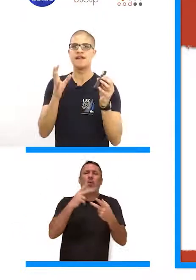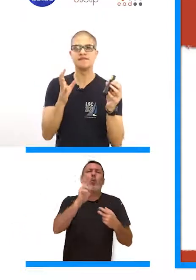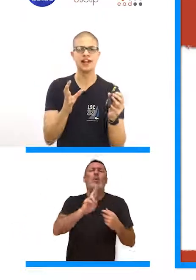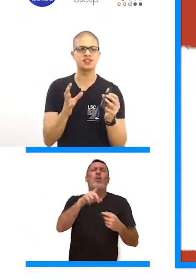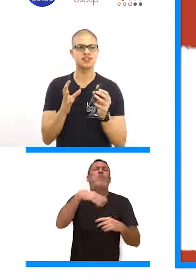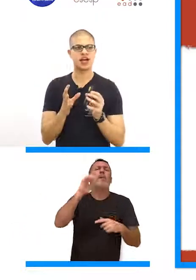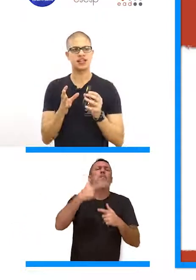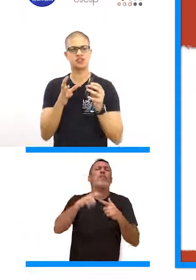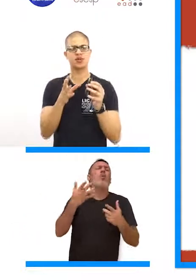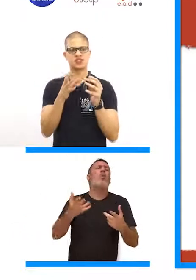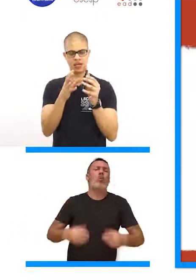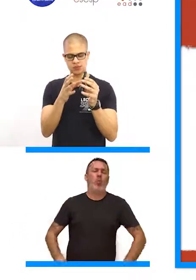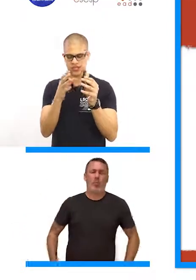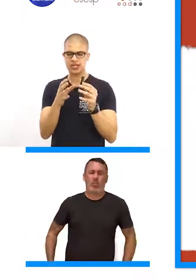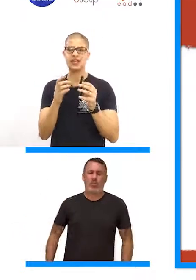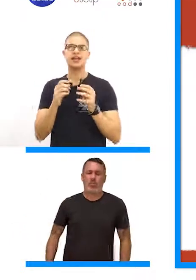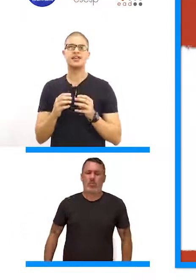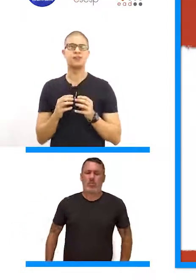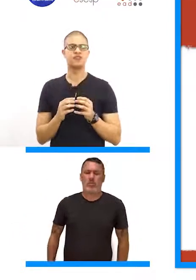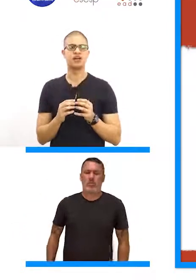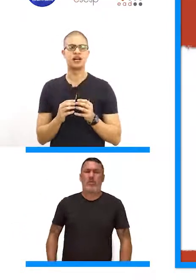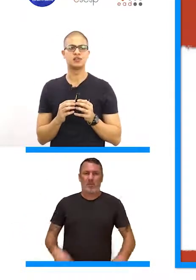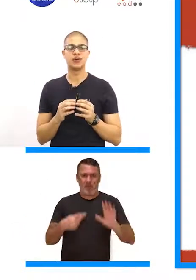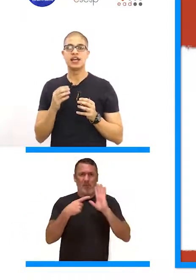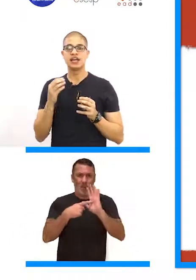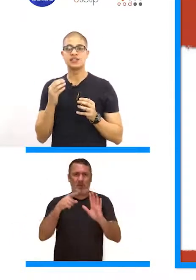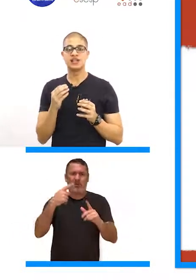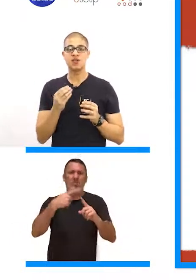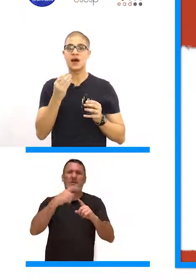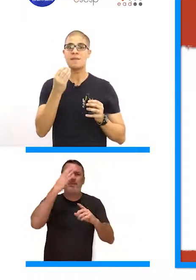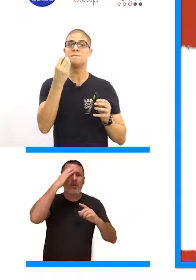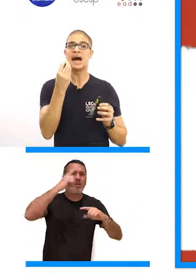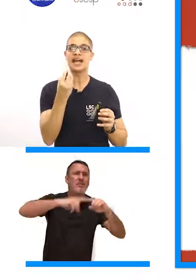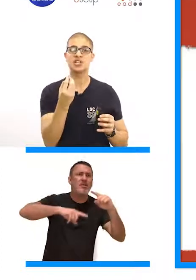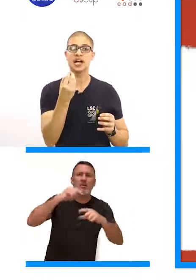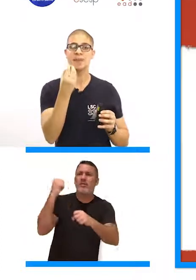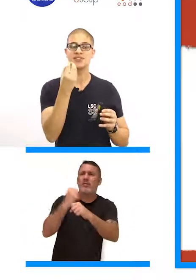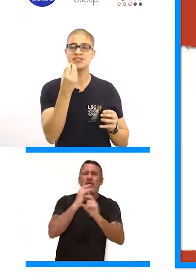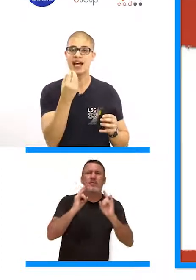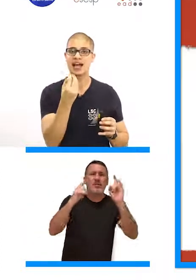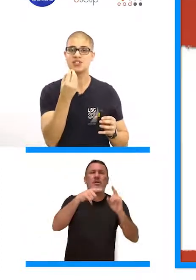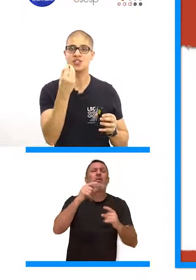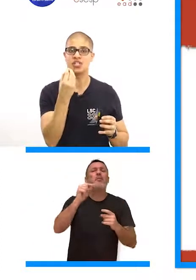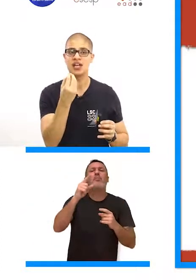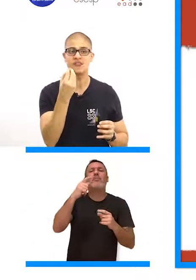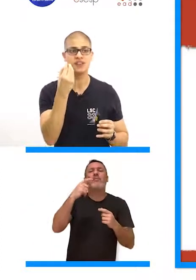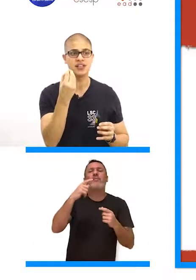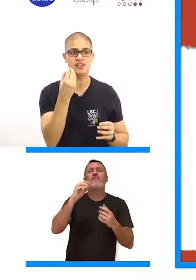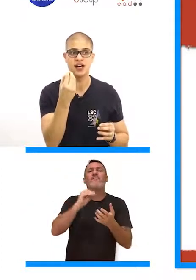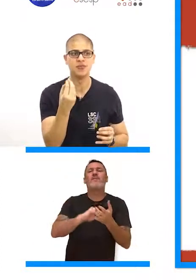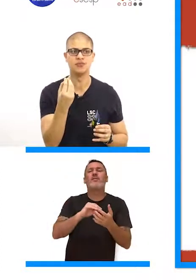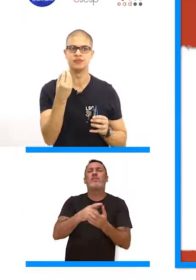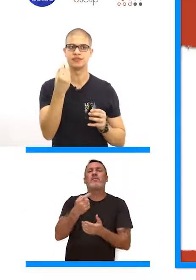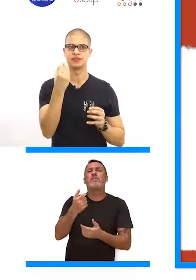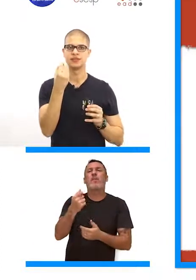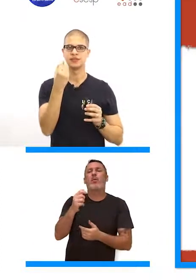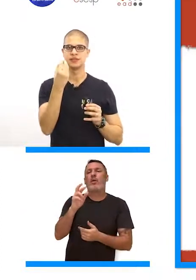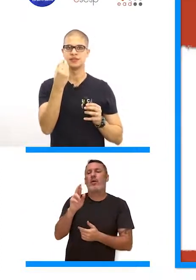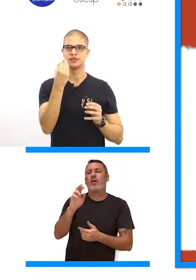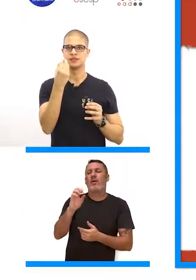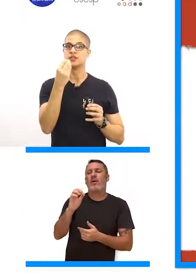utilizados nessas áreas que nós estamos aqui exemplificando? Eles têm uma baixa capacidade de